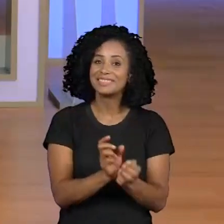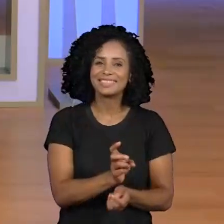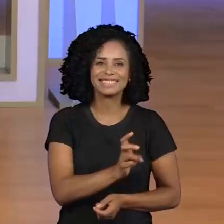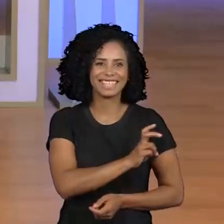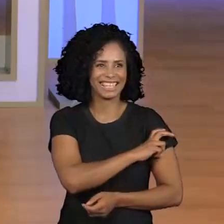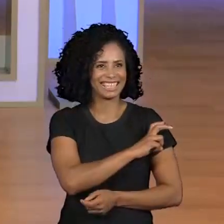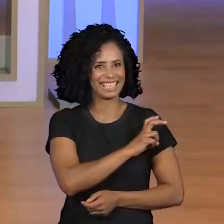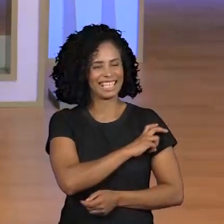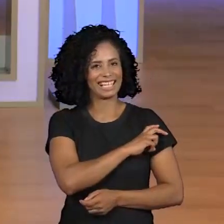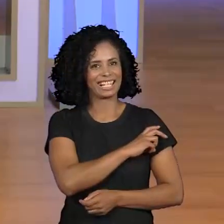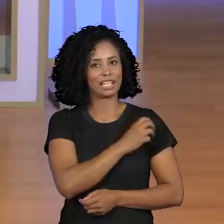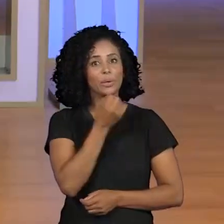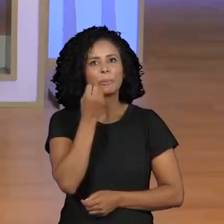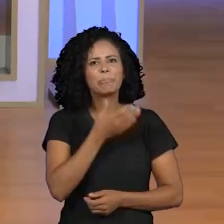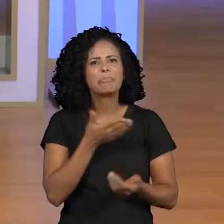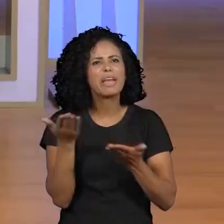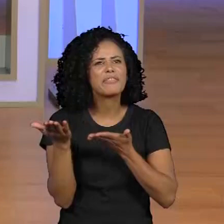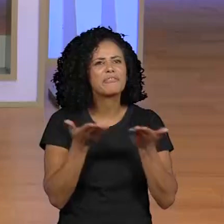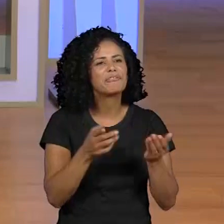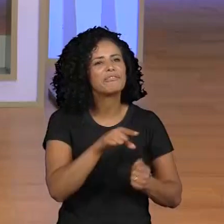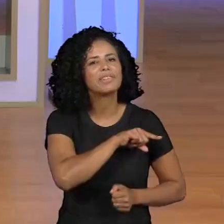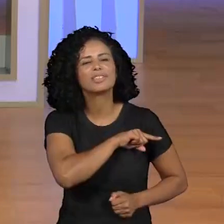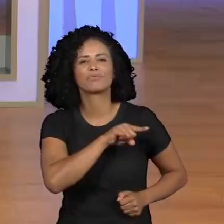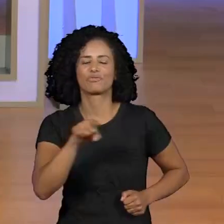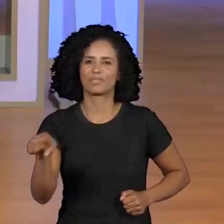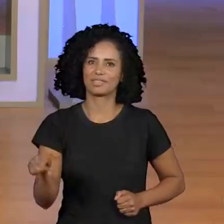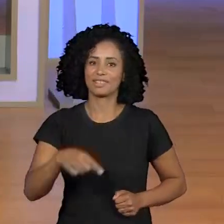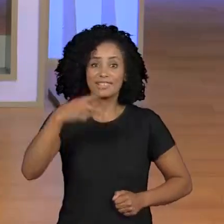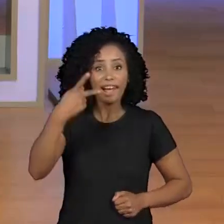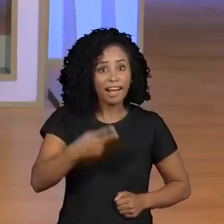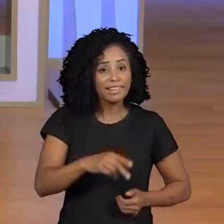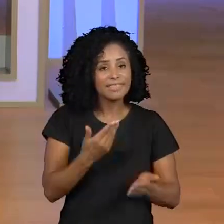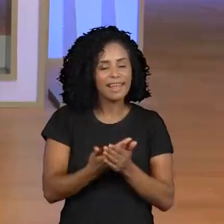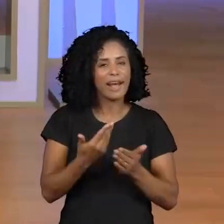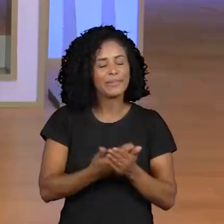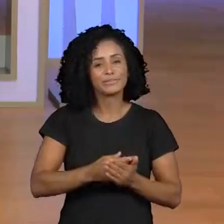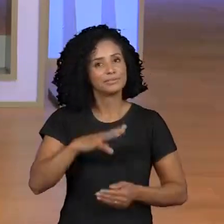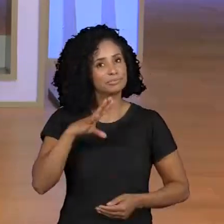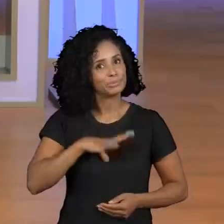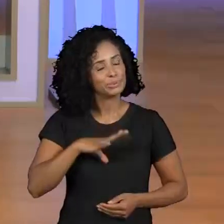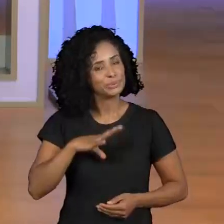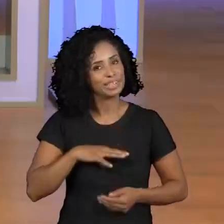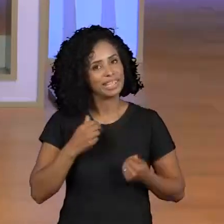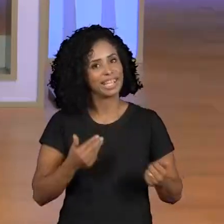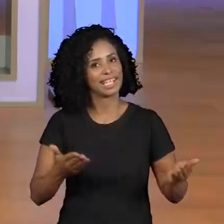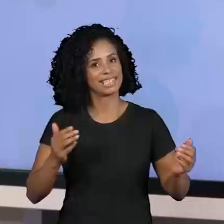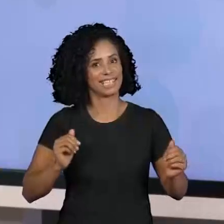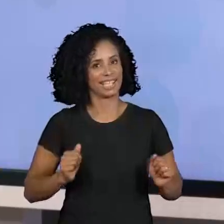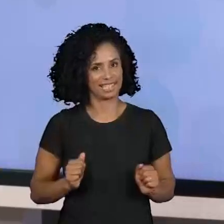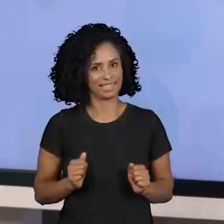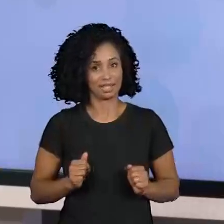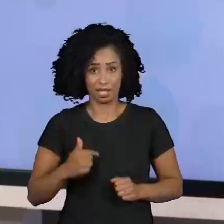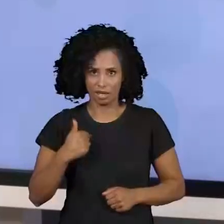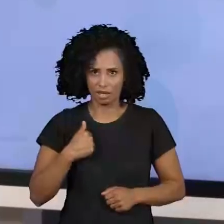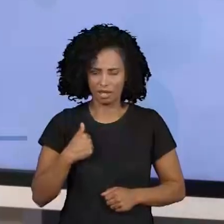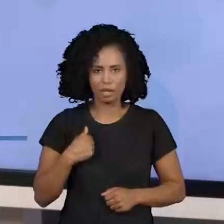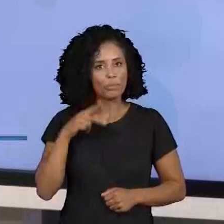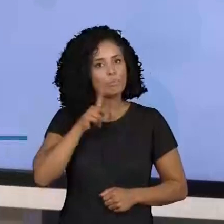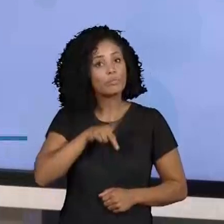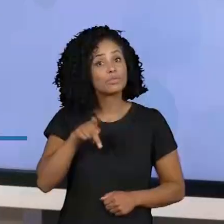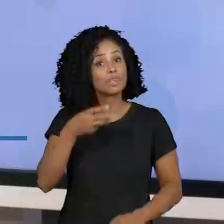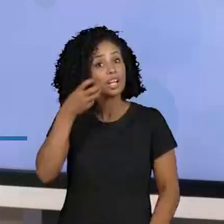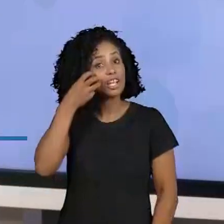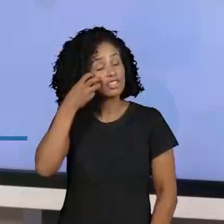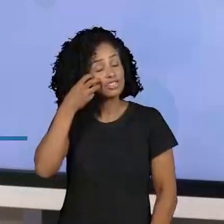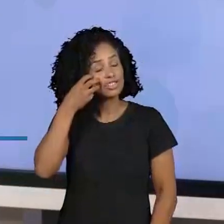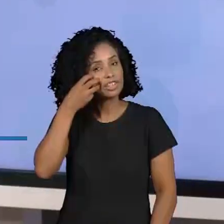turminha do 5º ano, sejam todos muito bem-vindos à nossa aula de língua portuguesa. Eu sou a professora